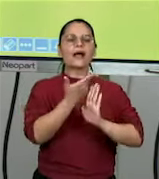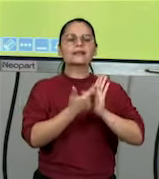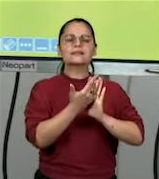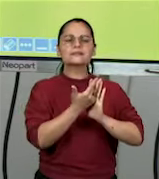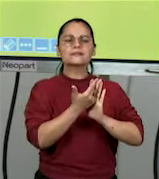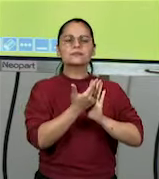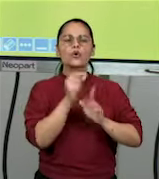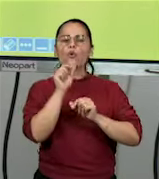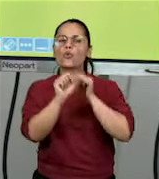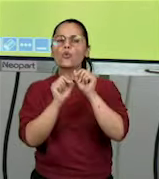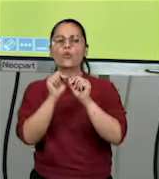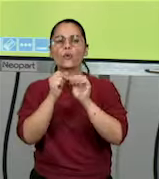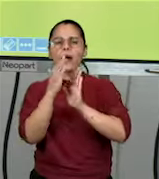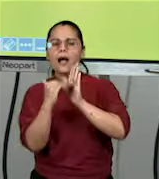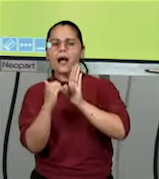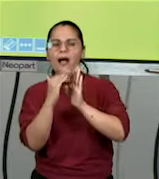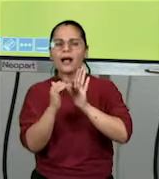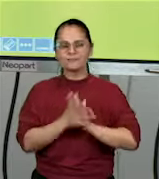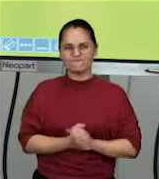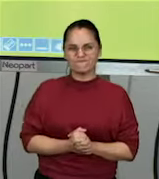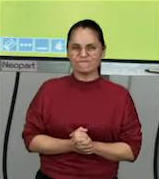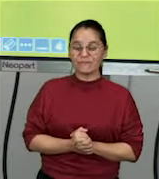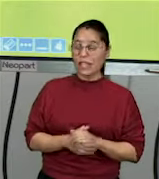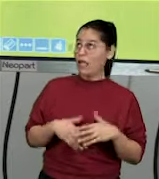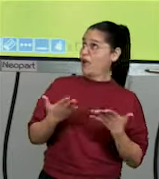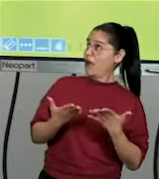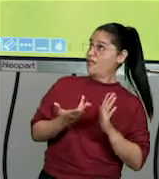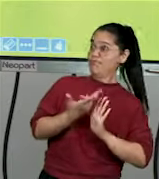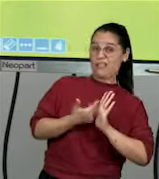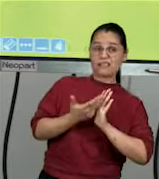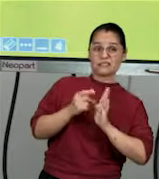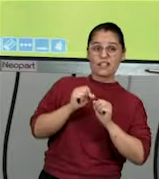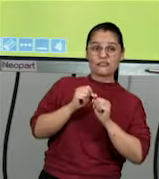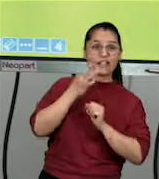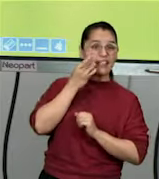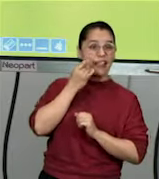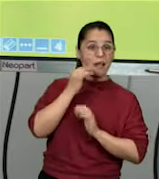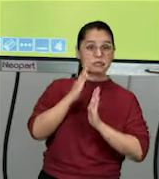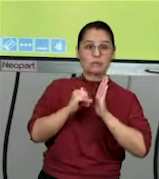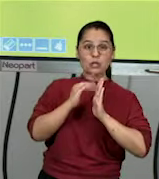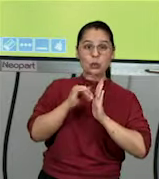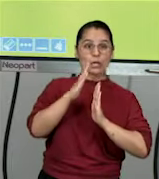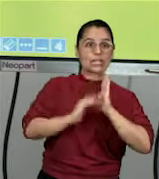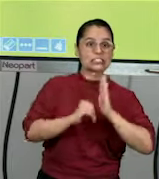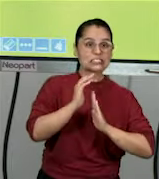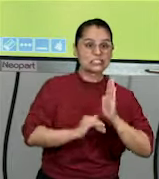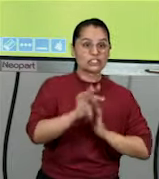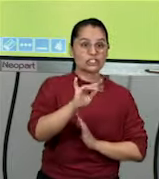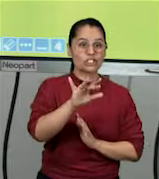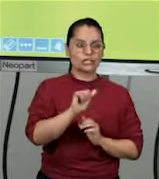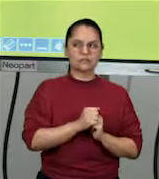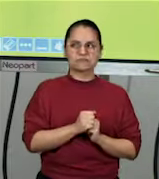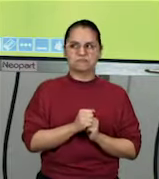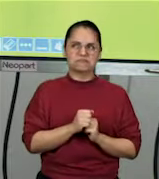é pintura? Olha, professor, o desenho ele é feito a lápis, a pintura é feito a tinta. Tudo bem, a